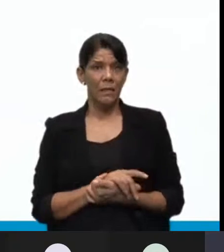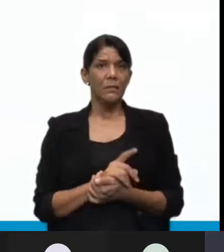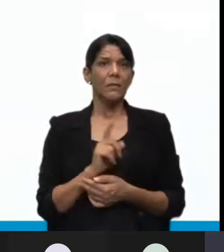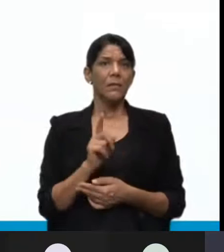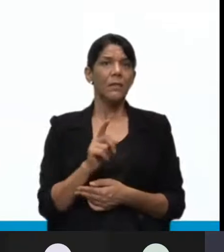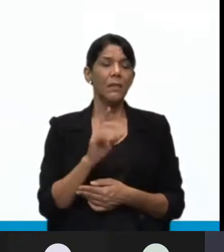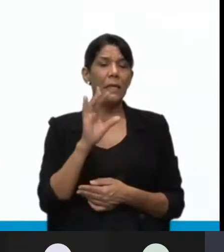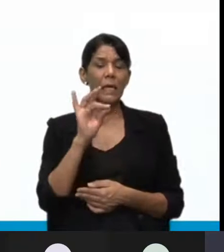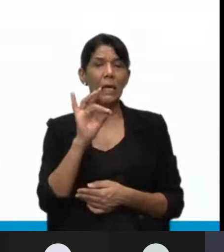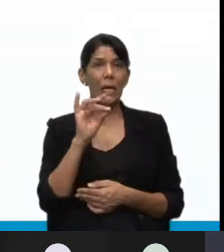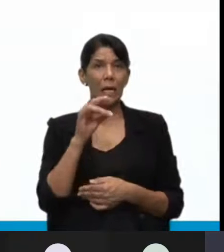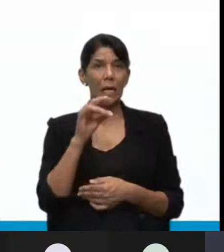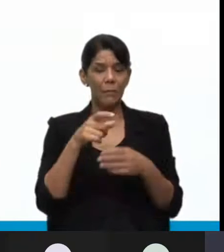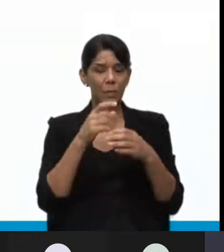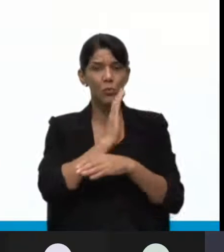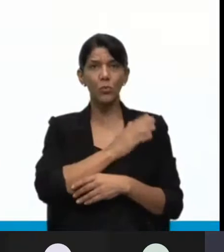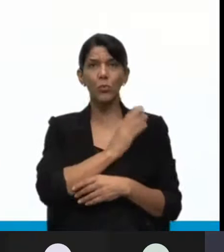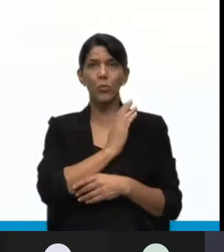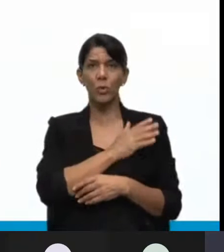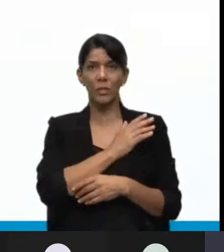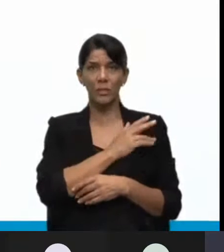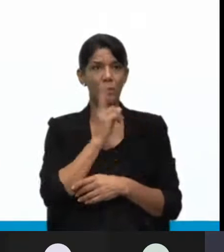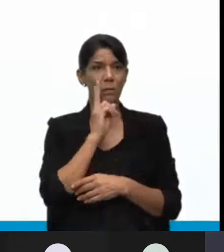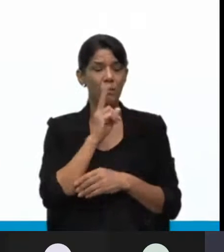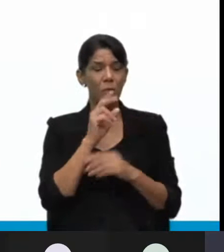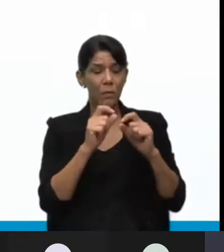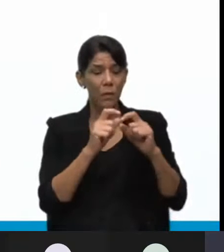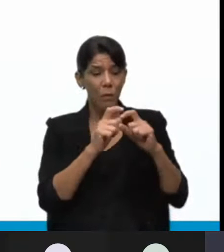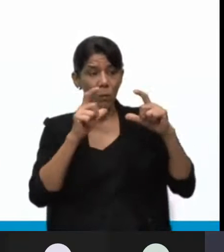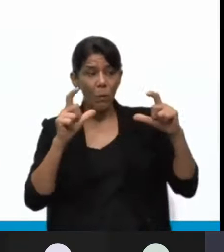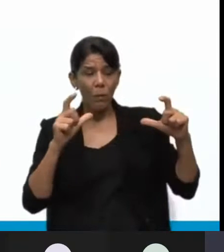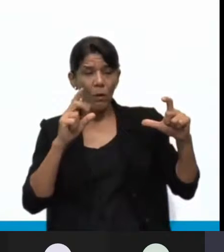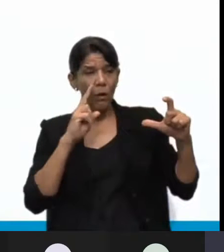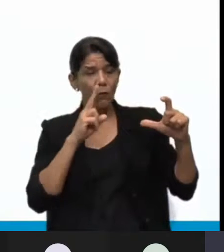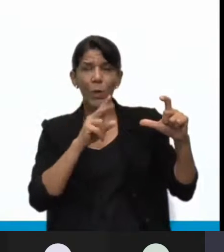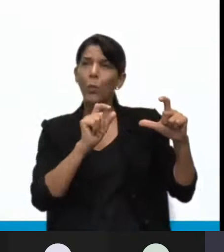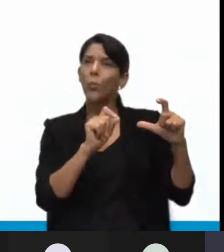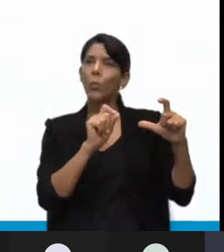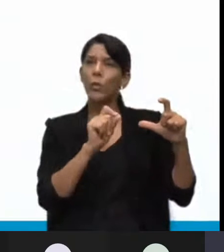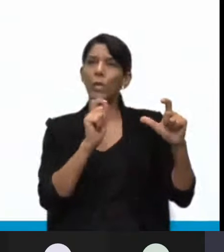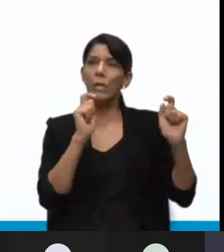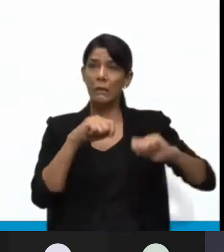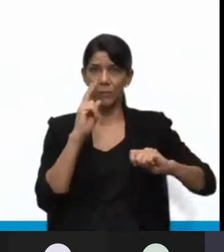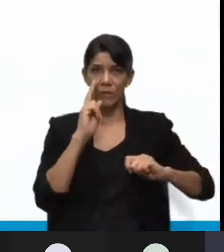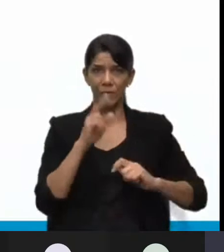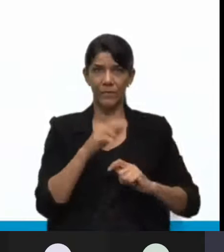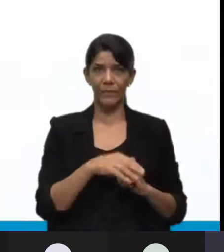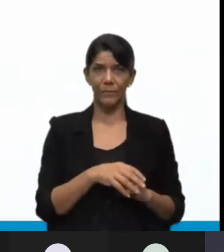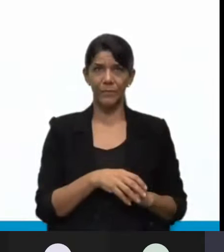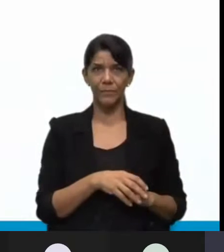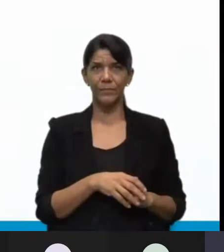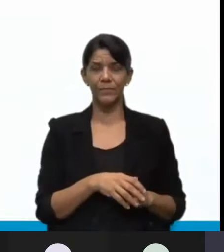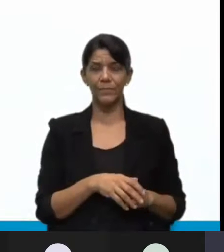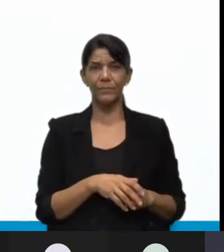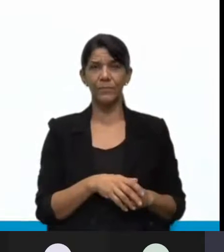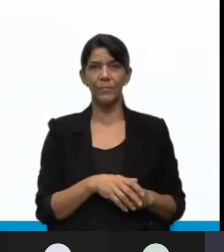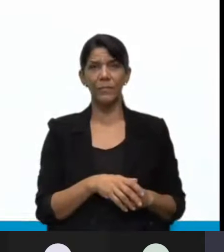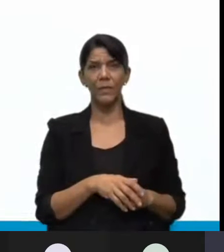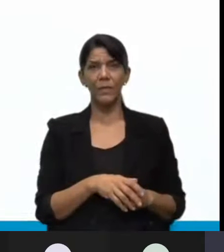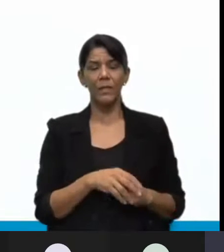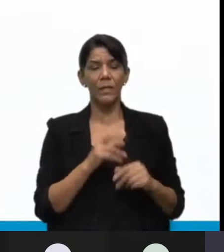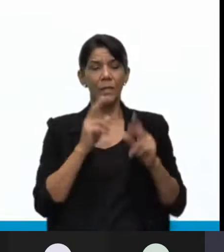que que a gente consegue observar aqui nesse aumento que a gente está observando? Aqui, ó, no menor